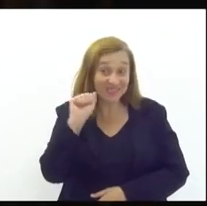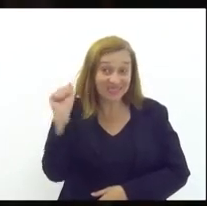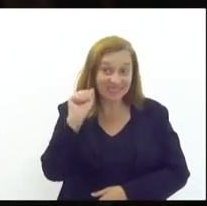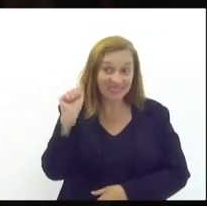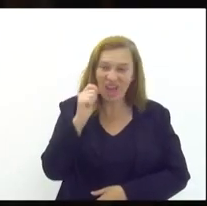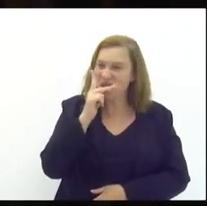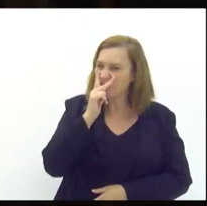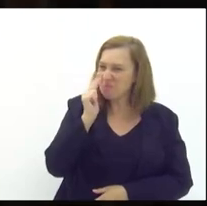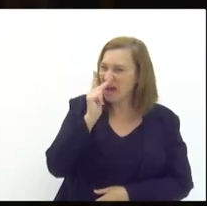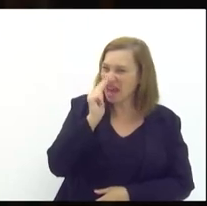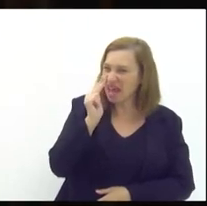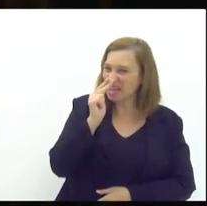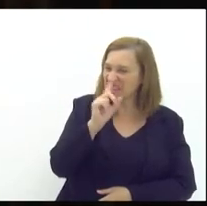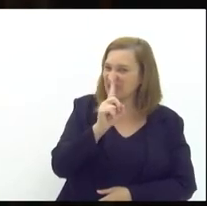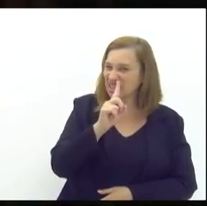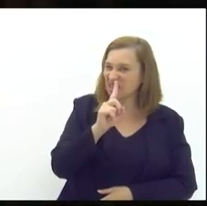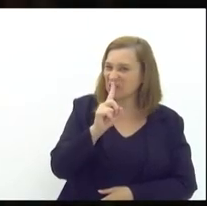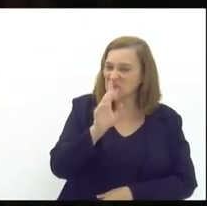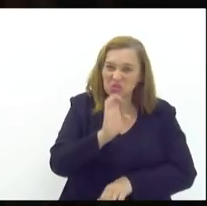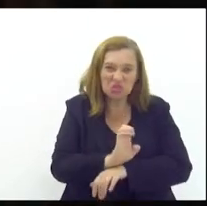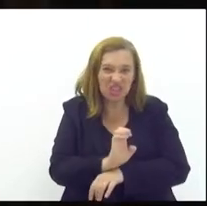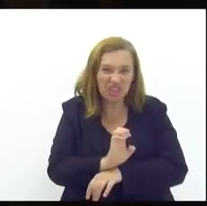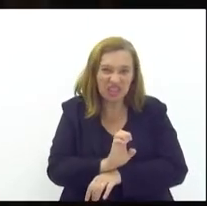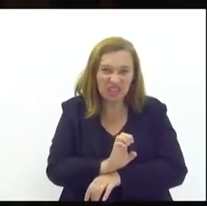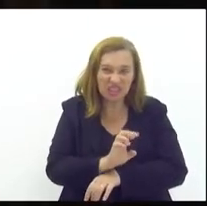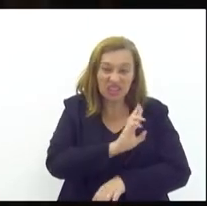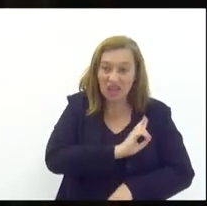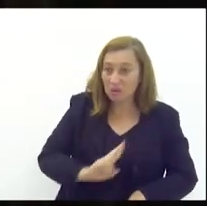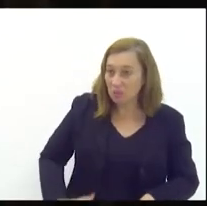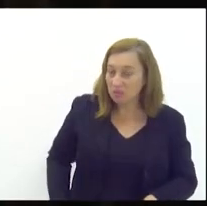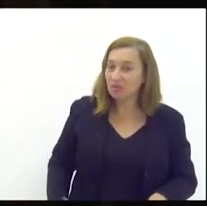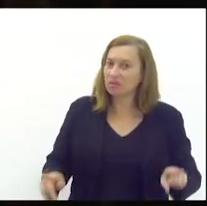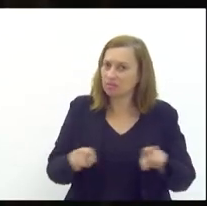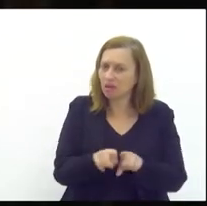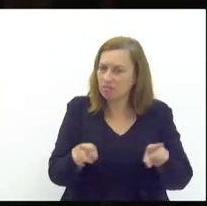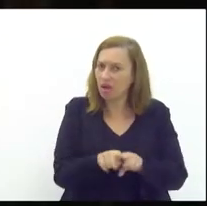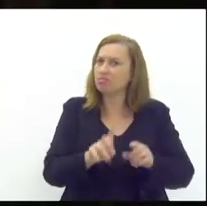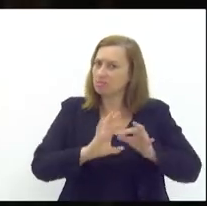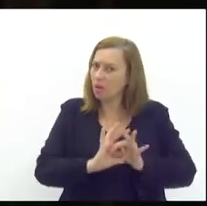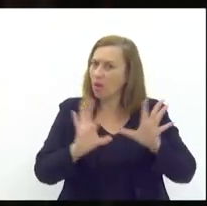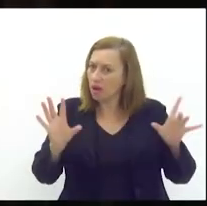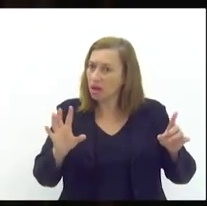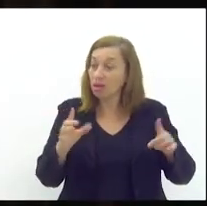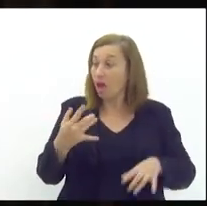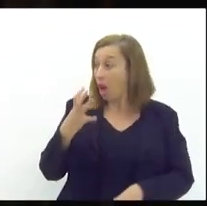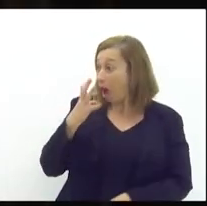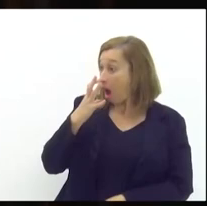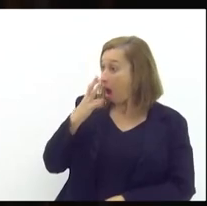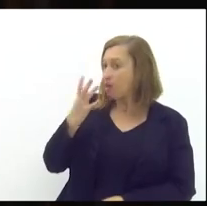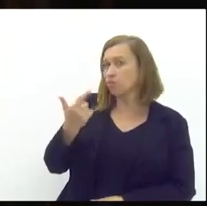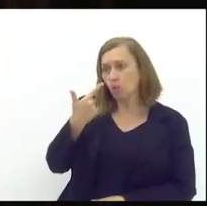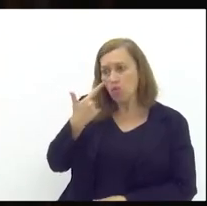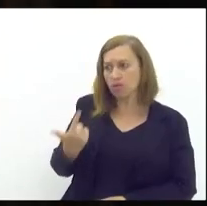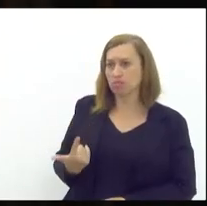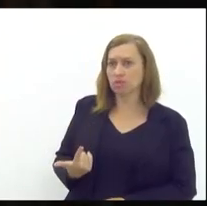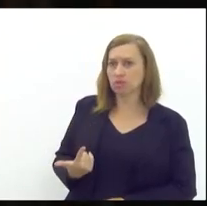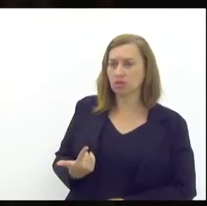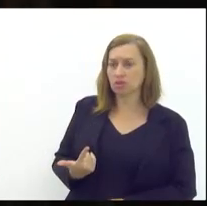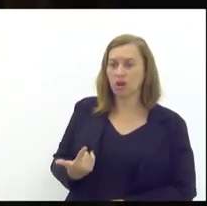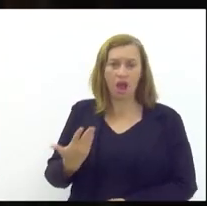parece que não estamos em estado da republicano muito menos democrático porque eu fiquei espantado Quando soube que